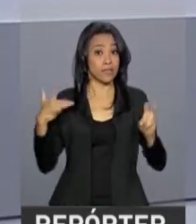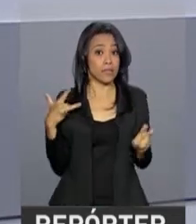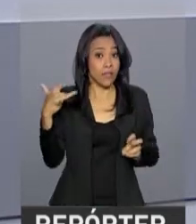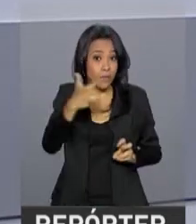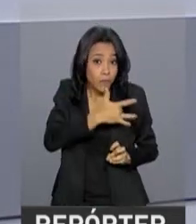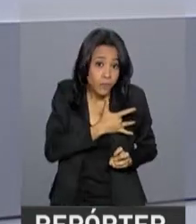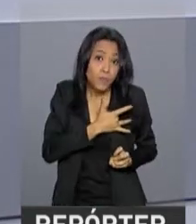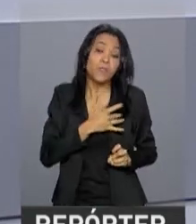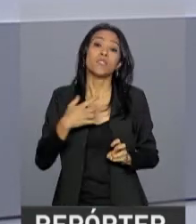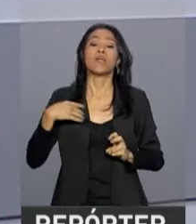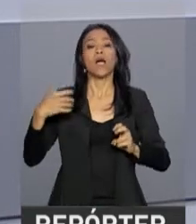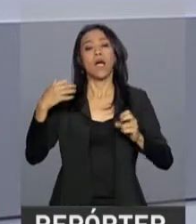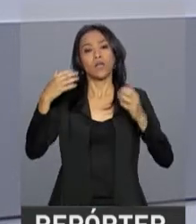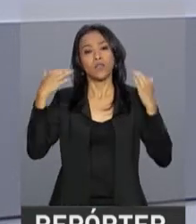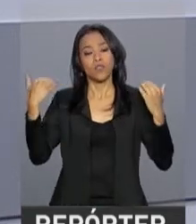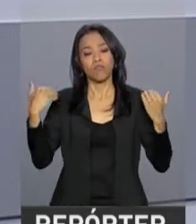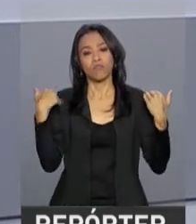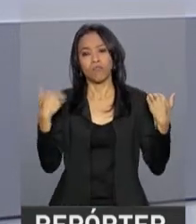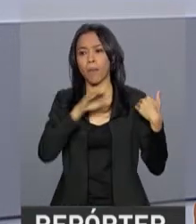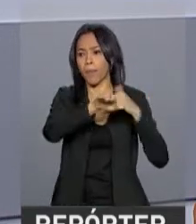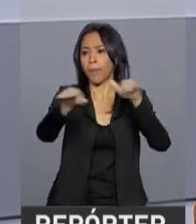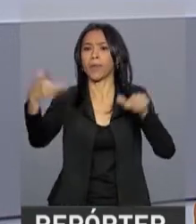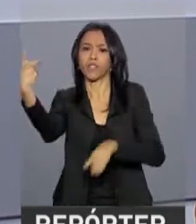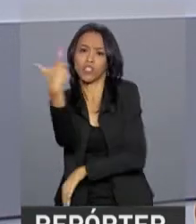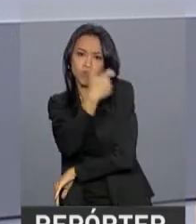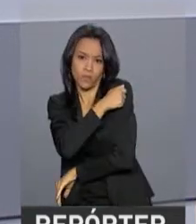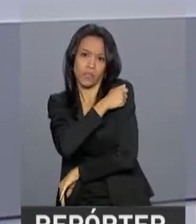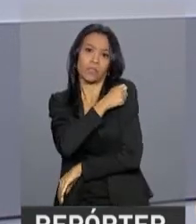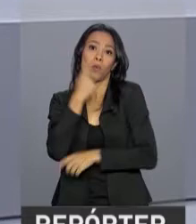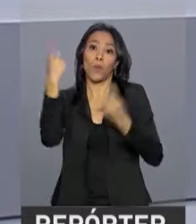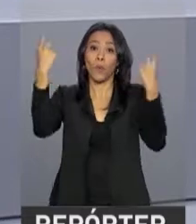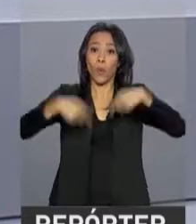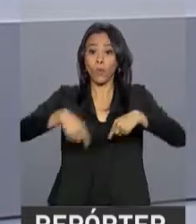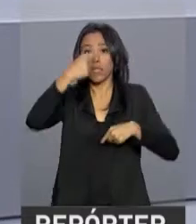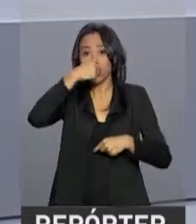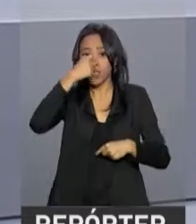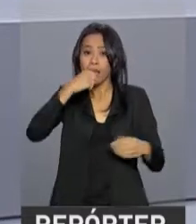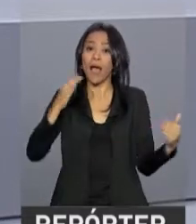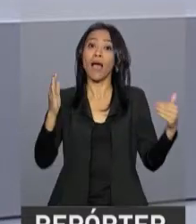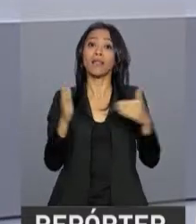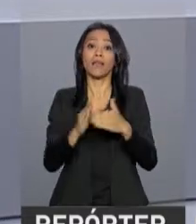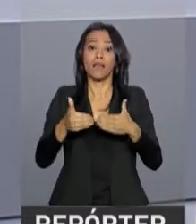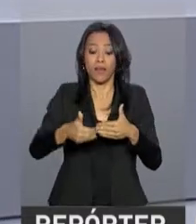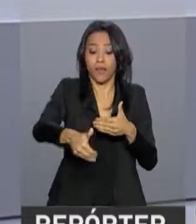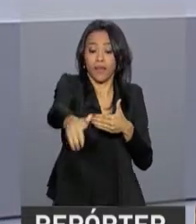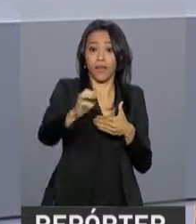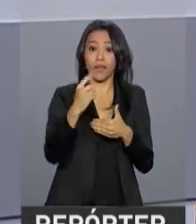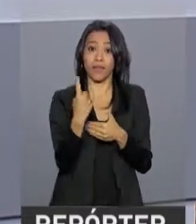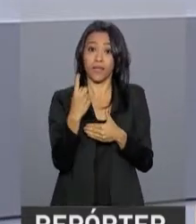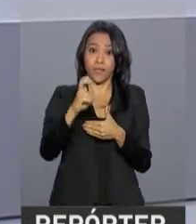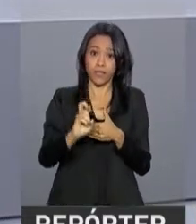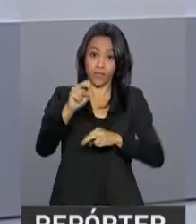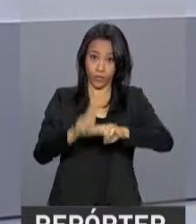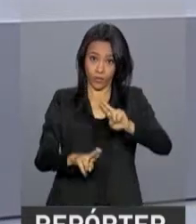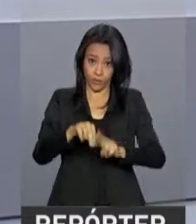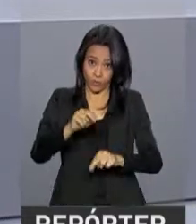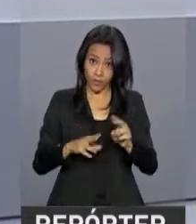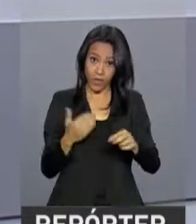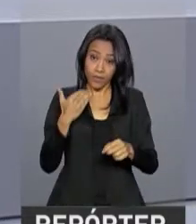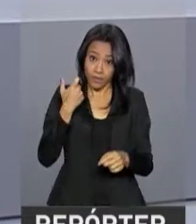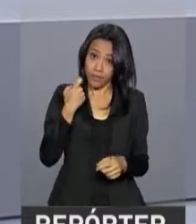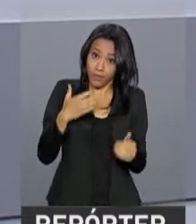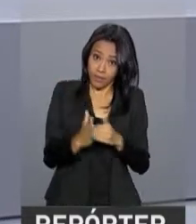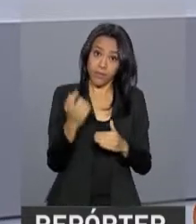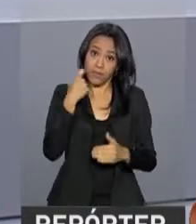vacinação contra a gripe continua até o dia 15 de junho próxima sexta feira a expectativa é que mais de 54 milhões